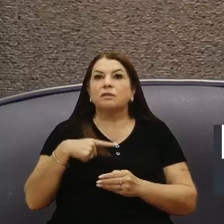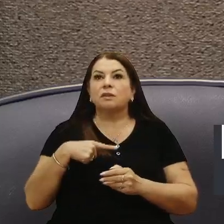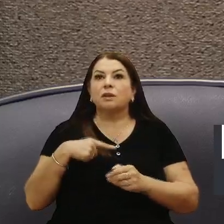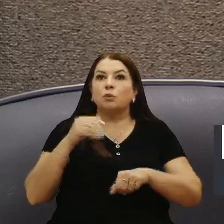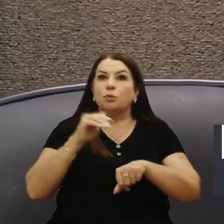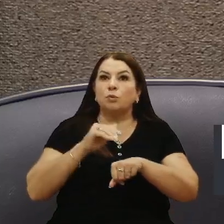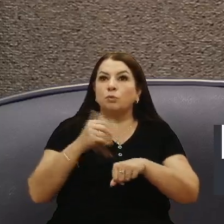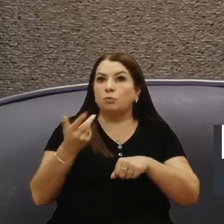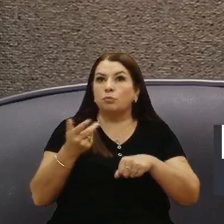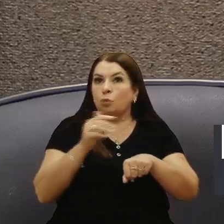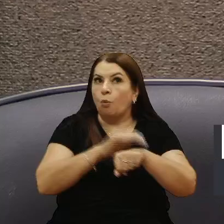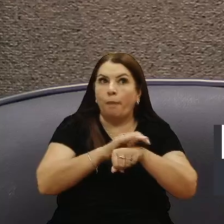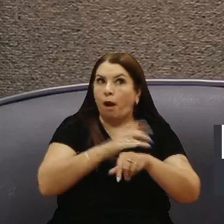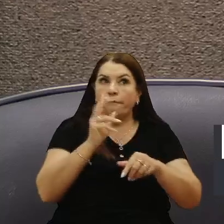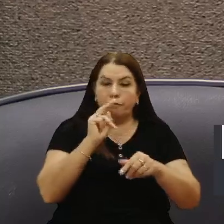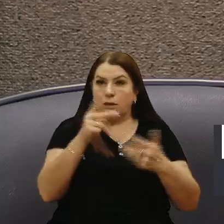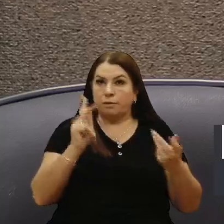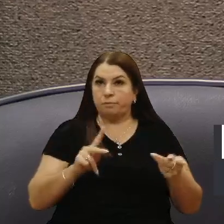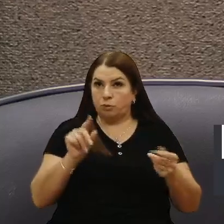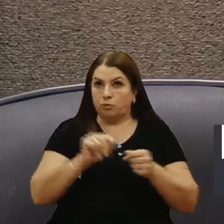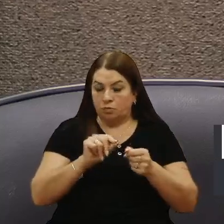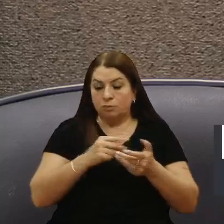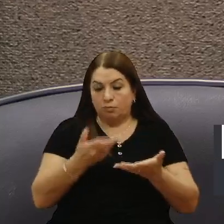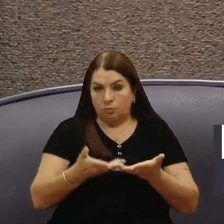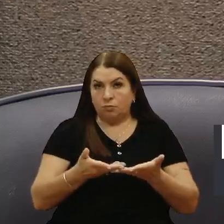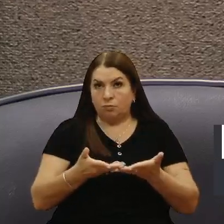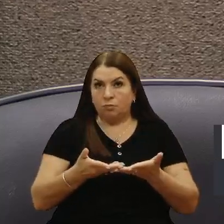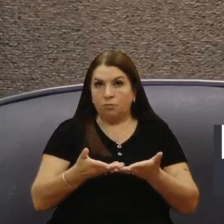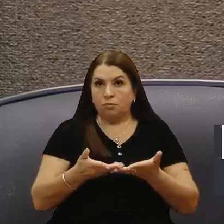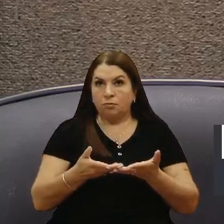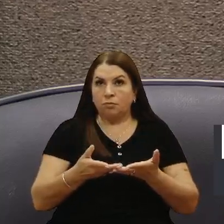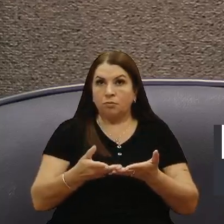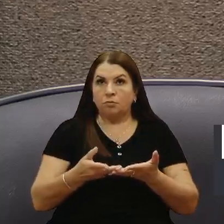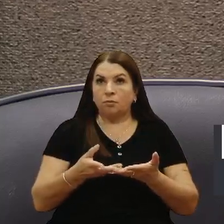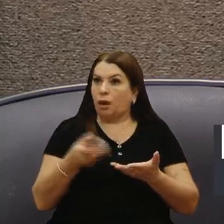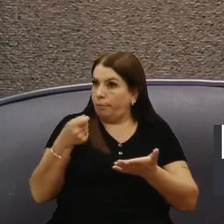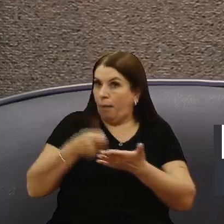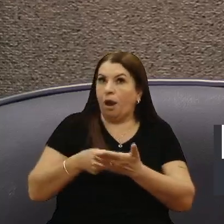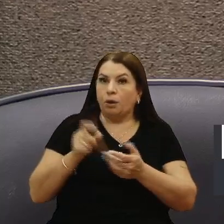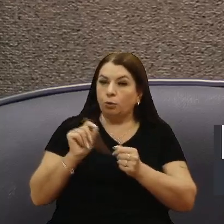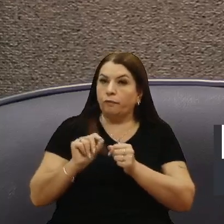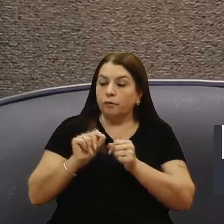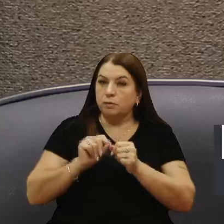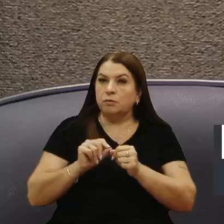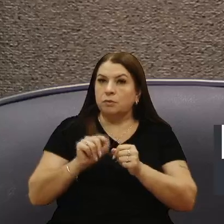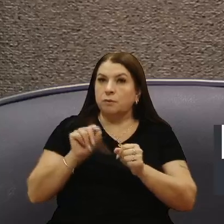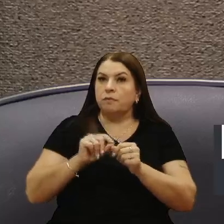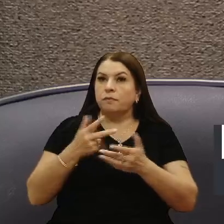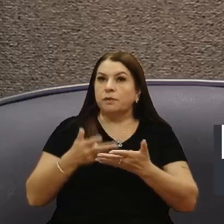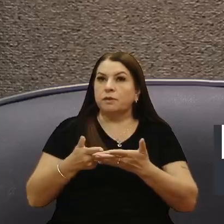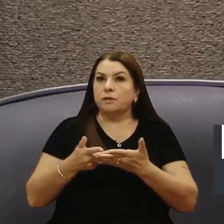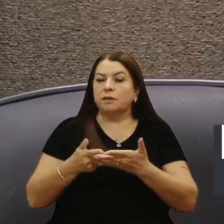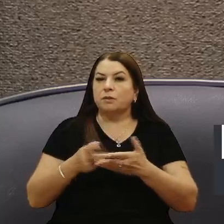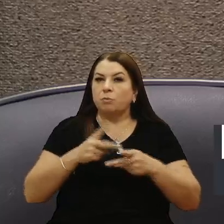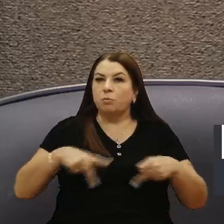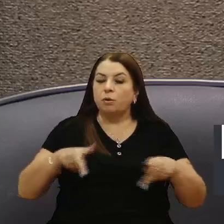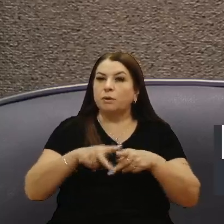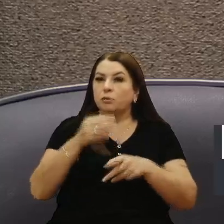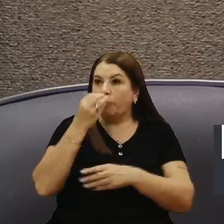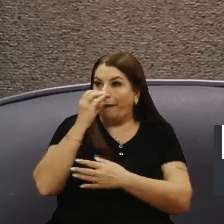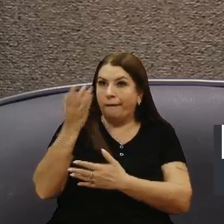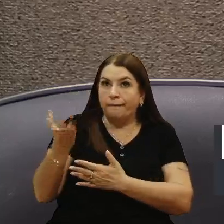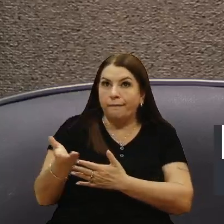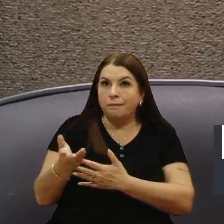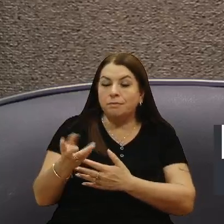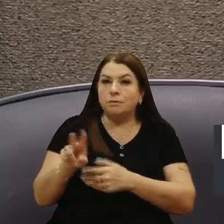as pessoas, fazer as pessoas que elas paguem por aquilo que elas estão fazendo. Elas estão fazendo a população de palhaça